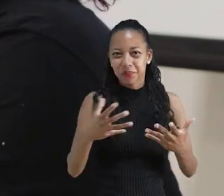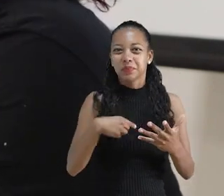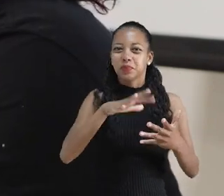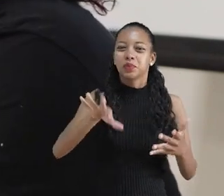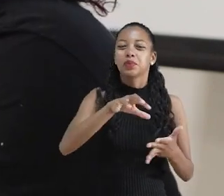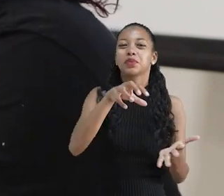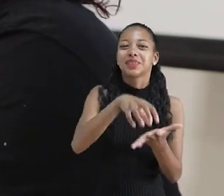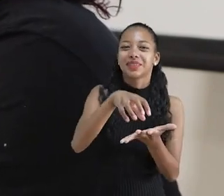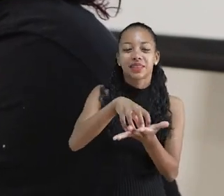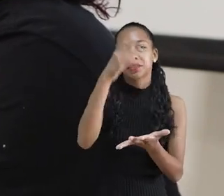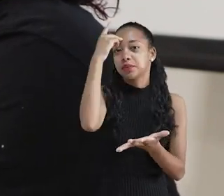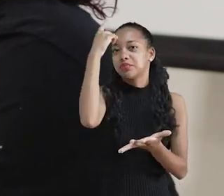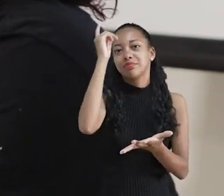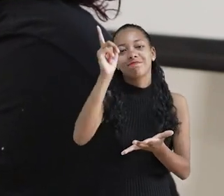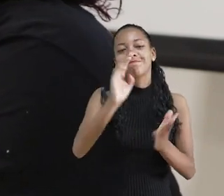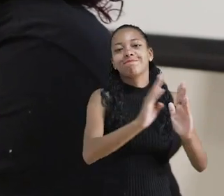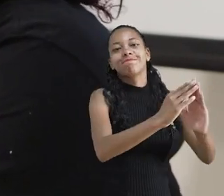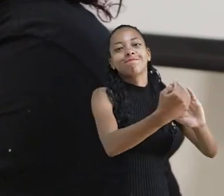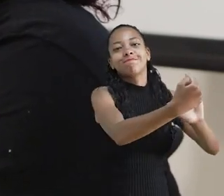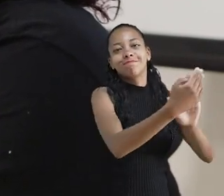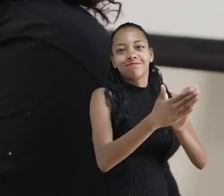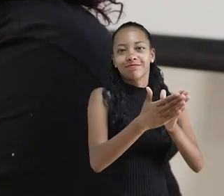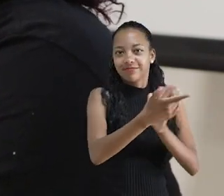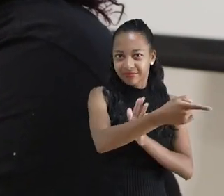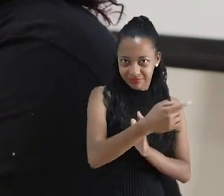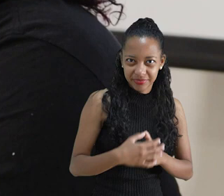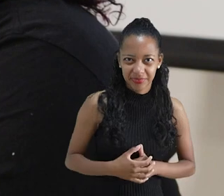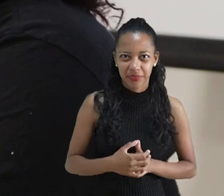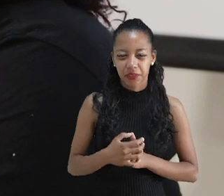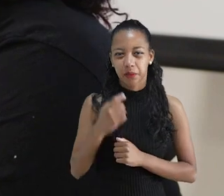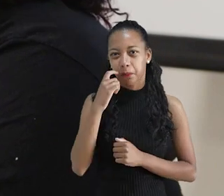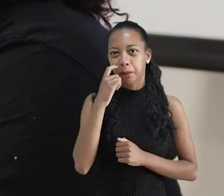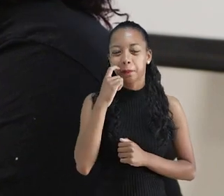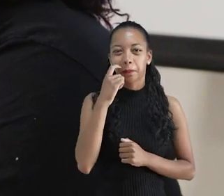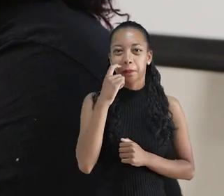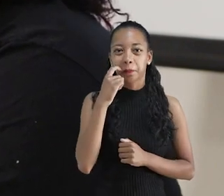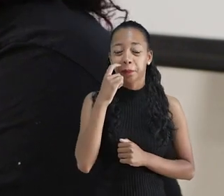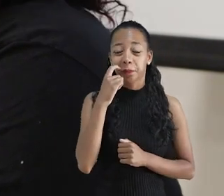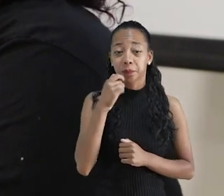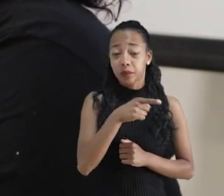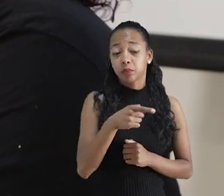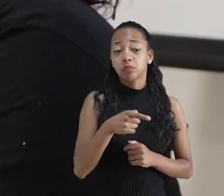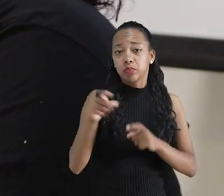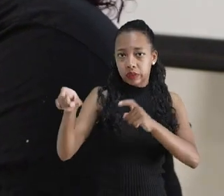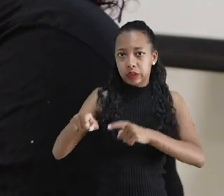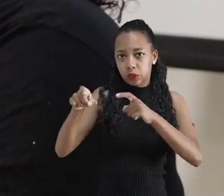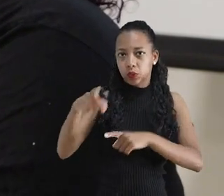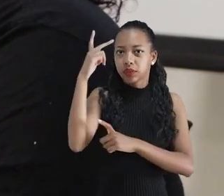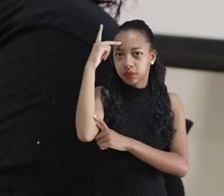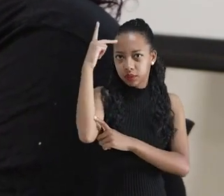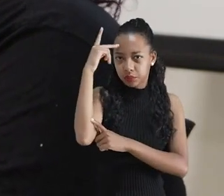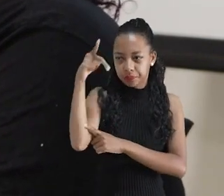gente eh se entende aí né Eh bem próximo desses coletivos que estão no interior